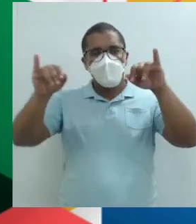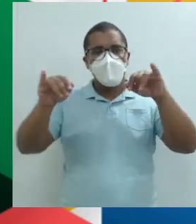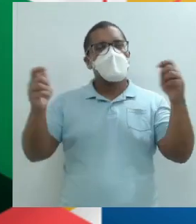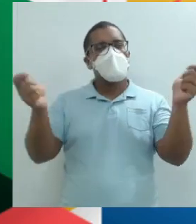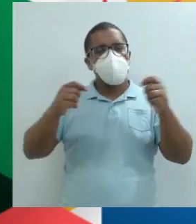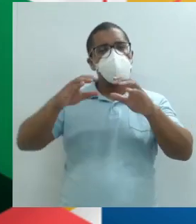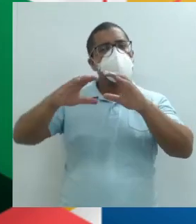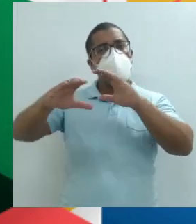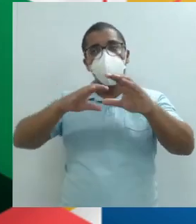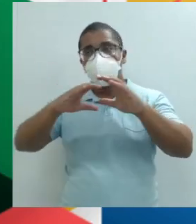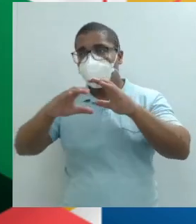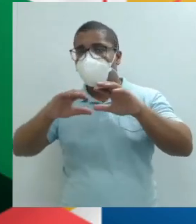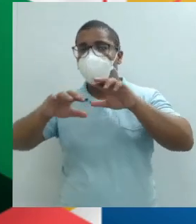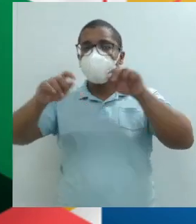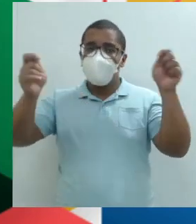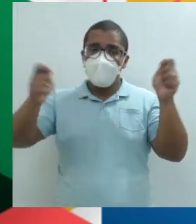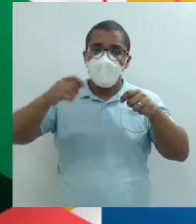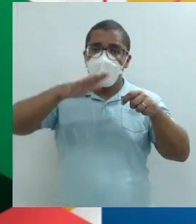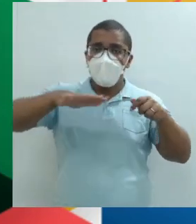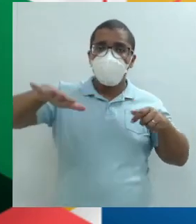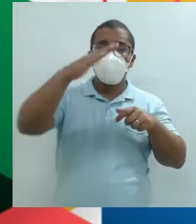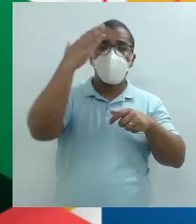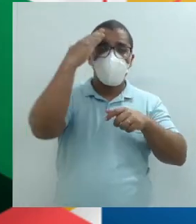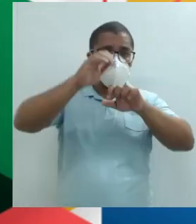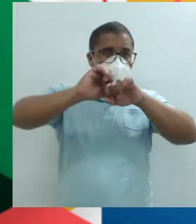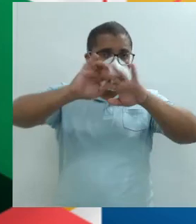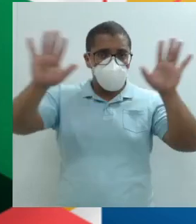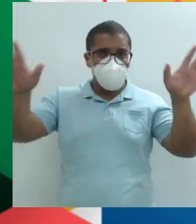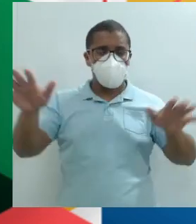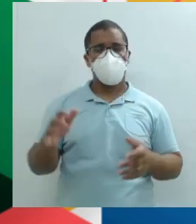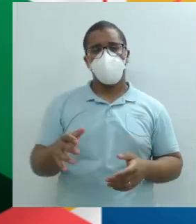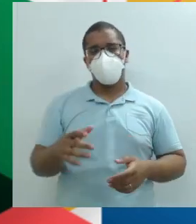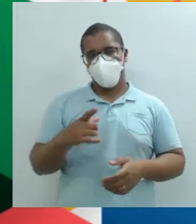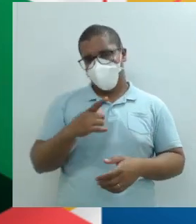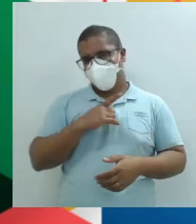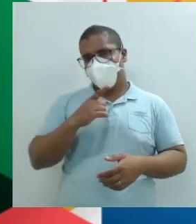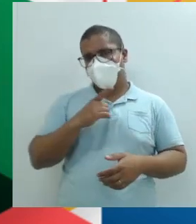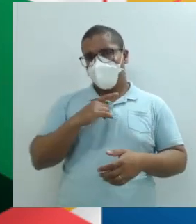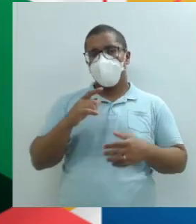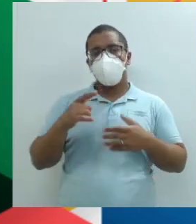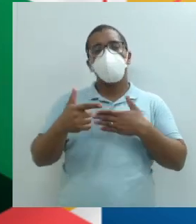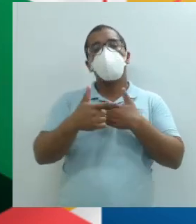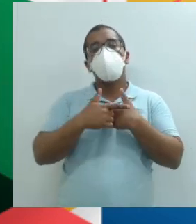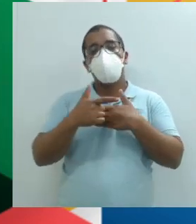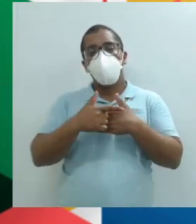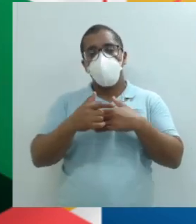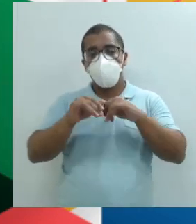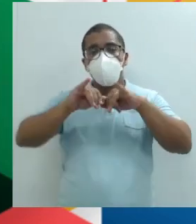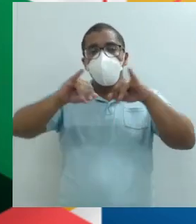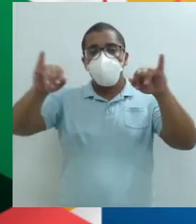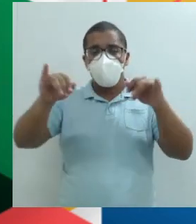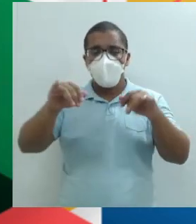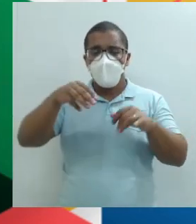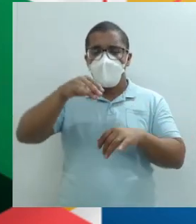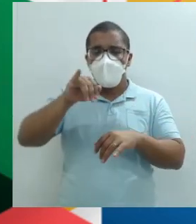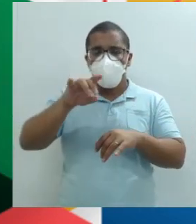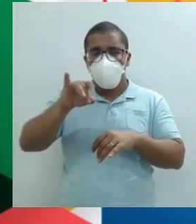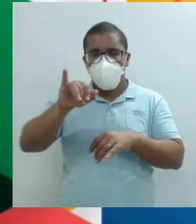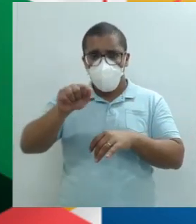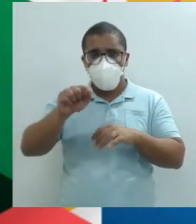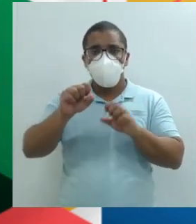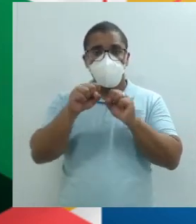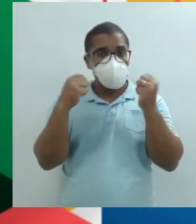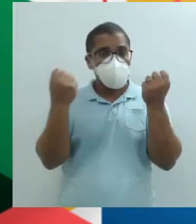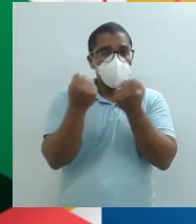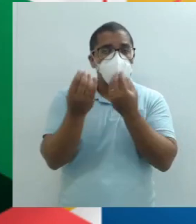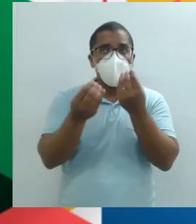de comunicação que ajude a compreender e analisar criticamente o papel da mídia na sociedade, para a gente não achar que tudo